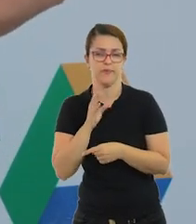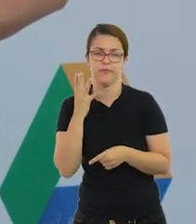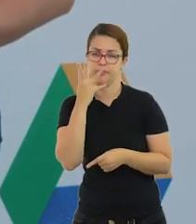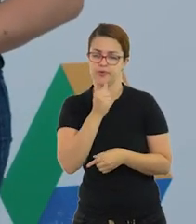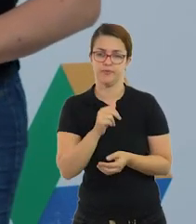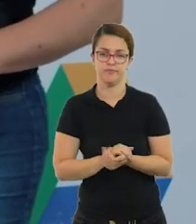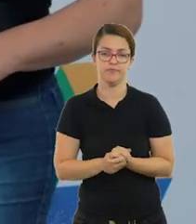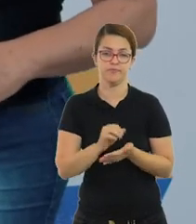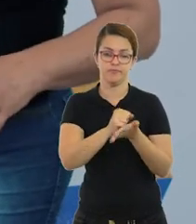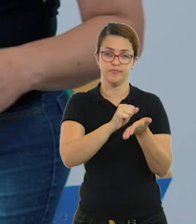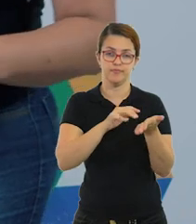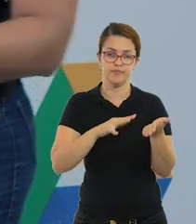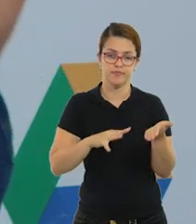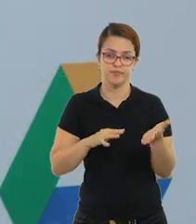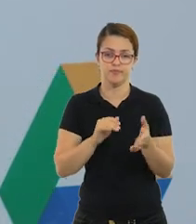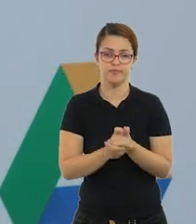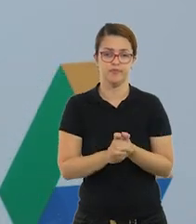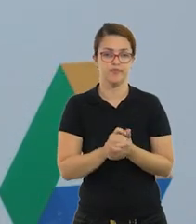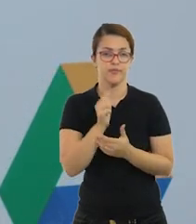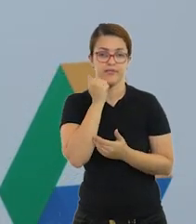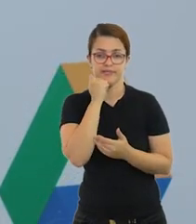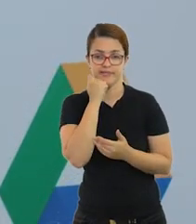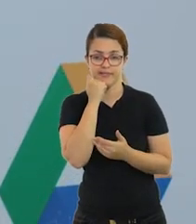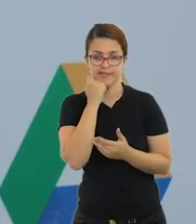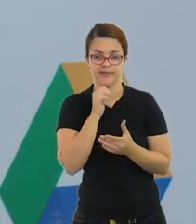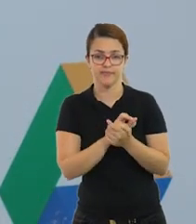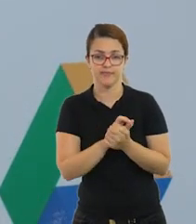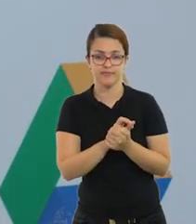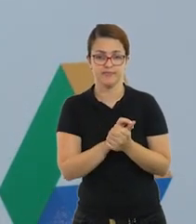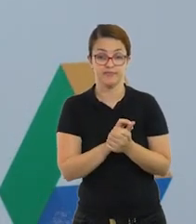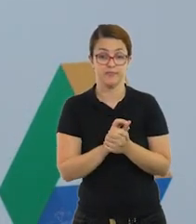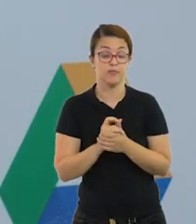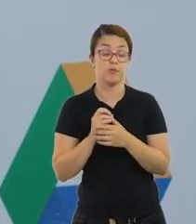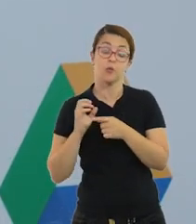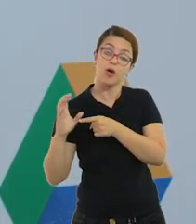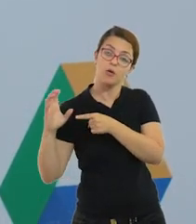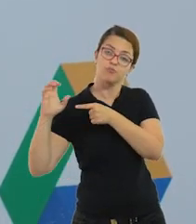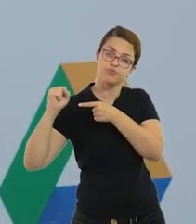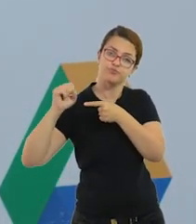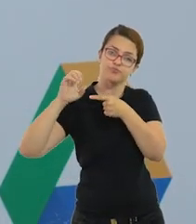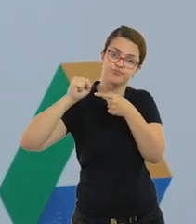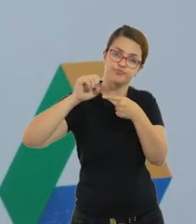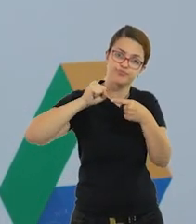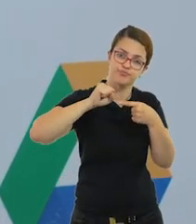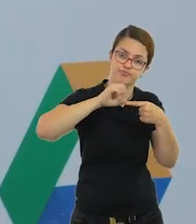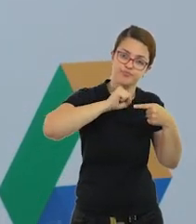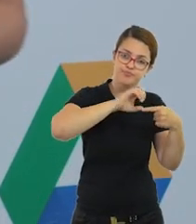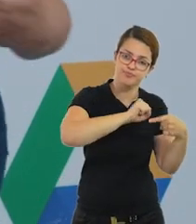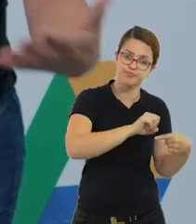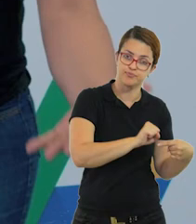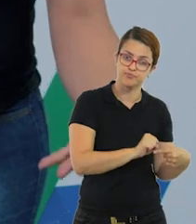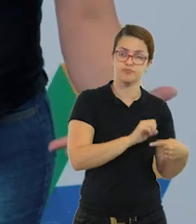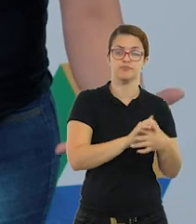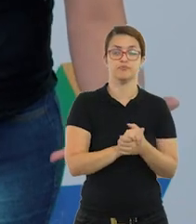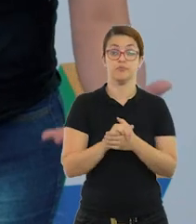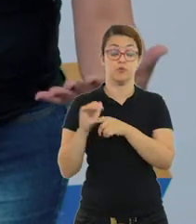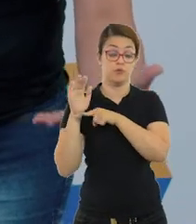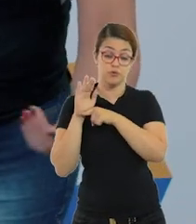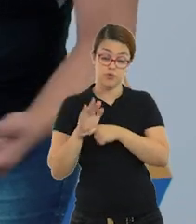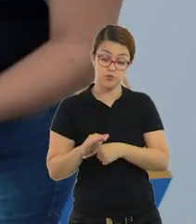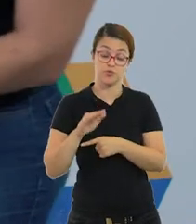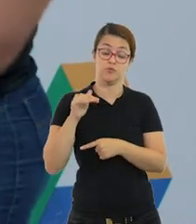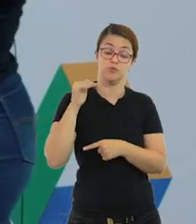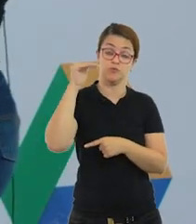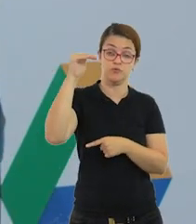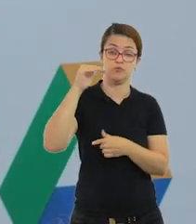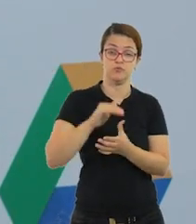muito bonitinho, né? A atividade da professora de ciências é montar uma cadeia alimentar com imagens. A criança pode fazer isso